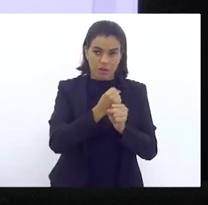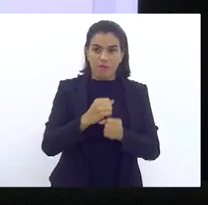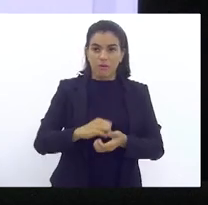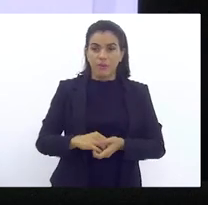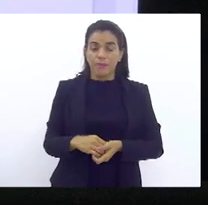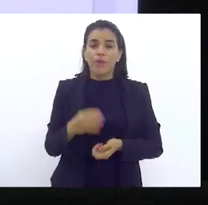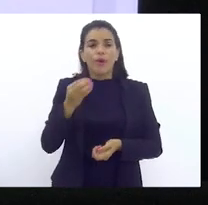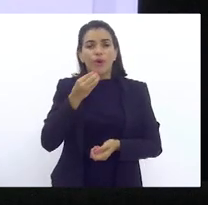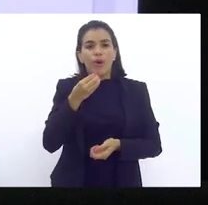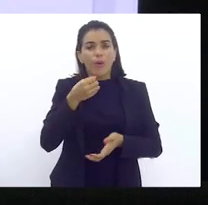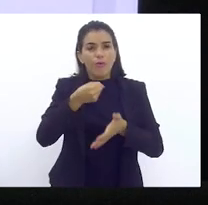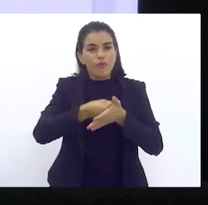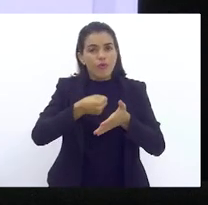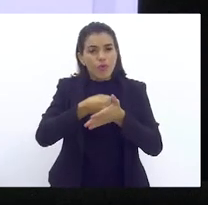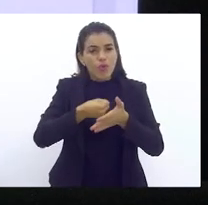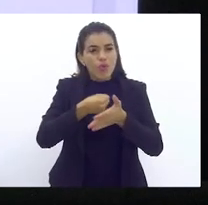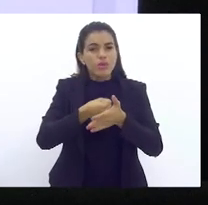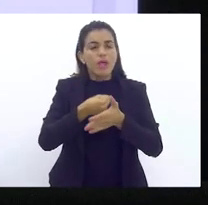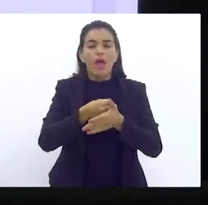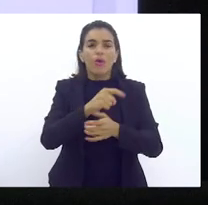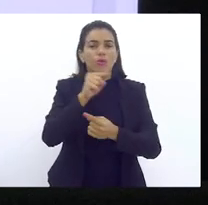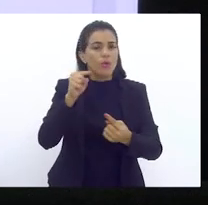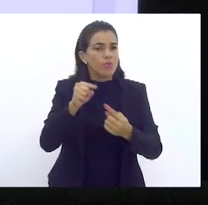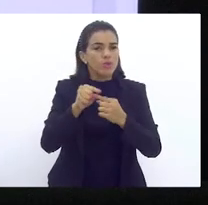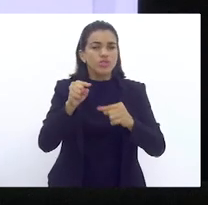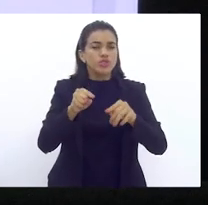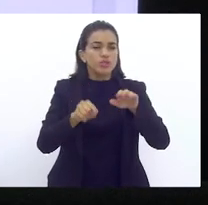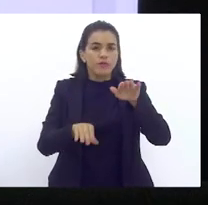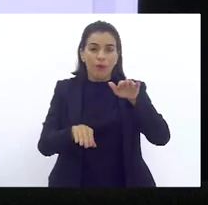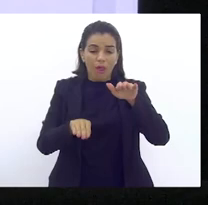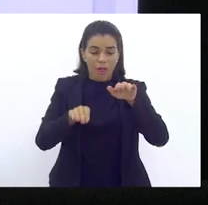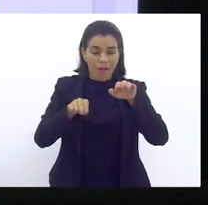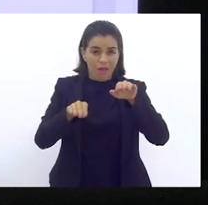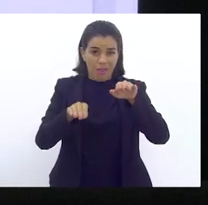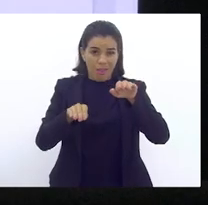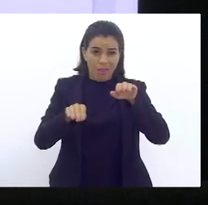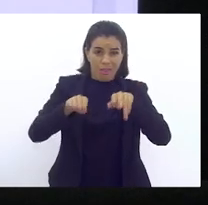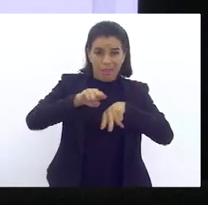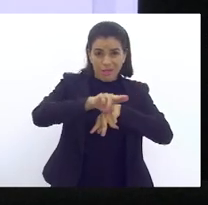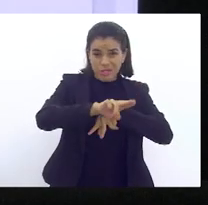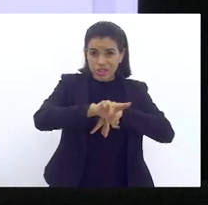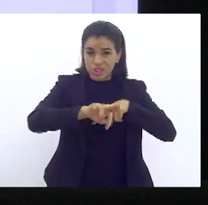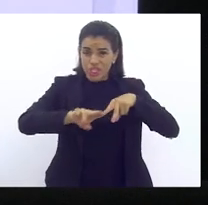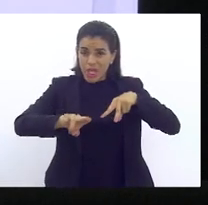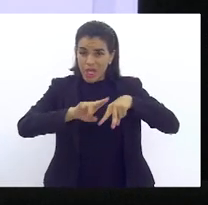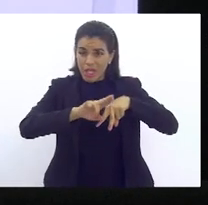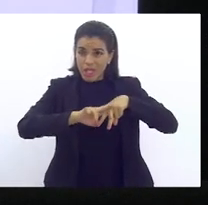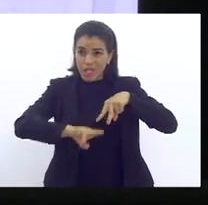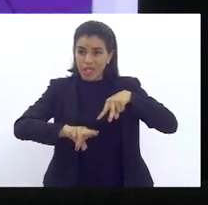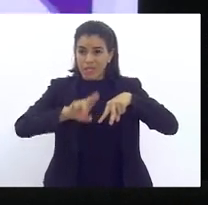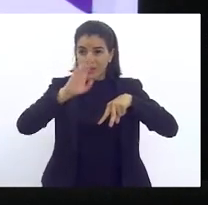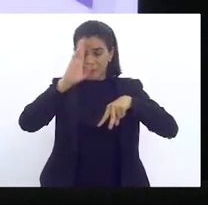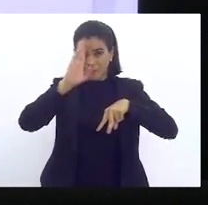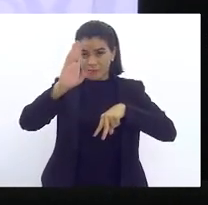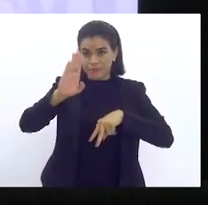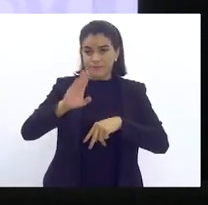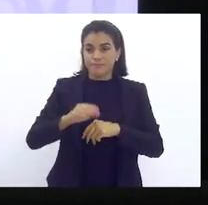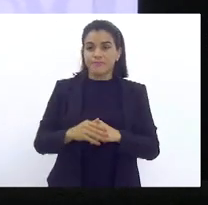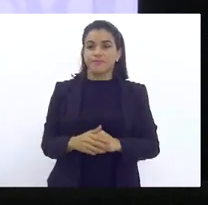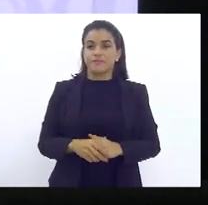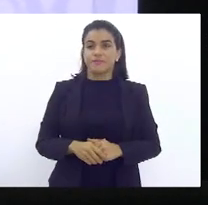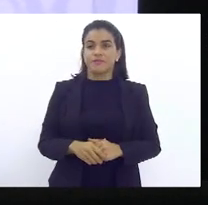obviamente lutar contra as desigualdad eh de gênero e eu peço para passar pro próximo slide por